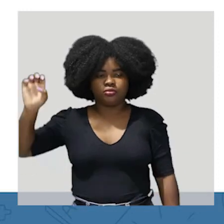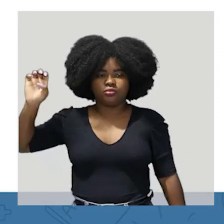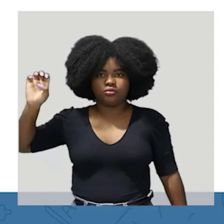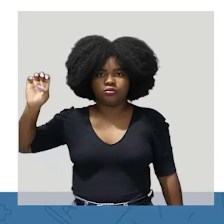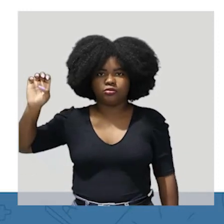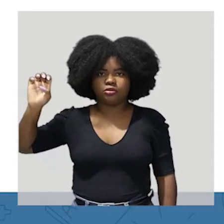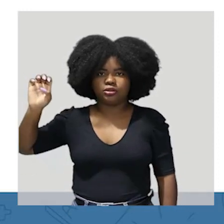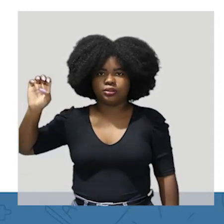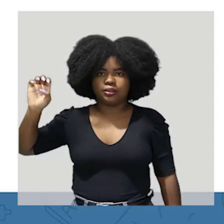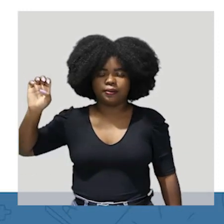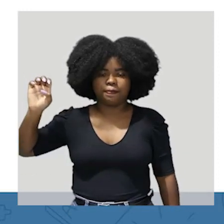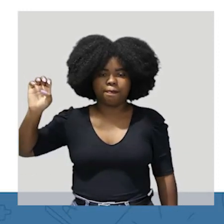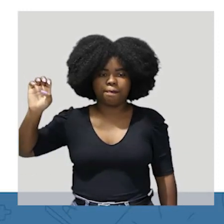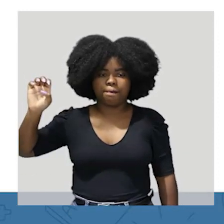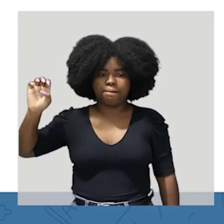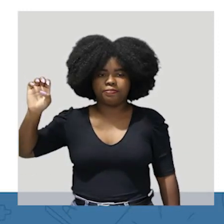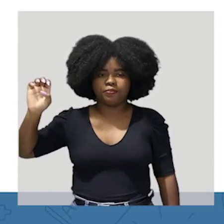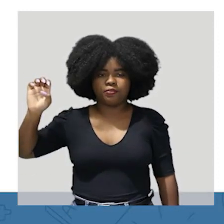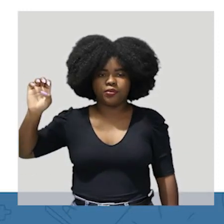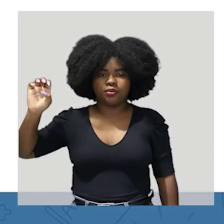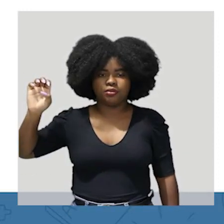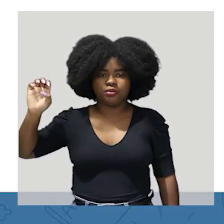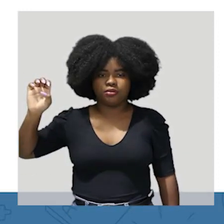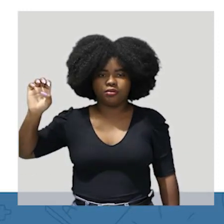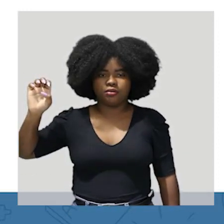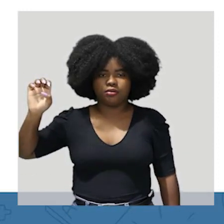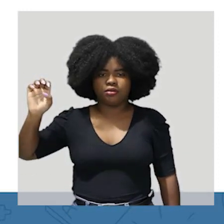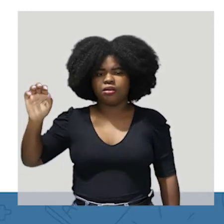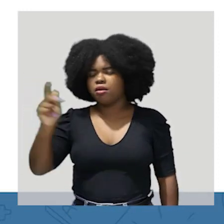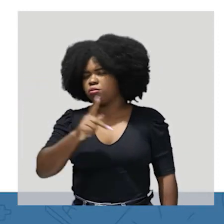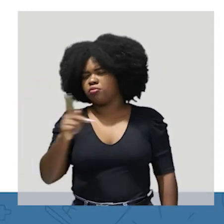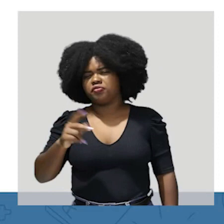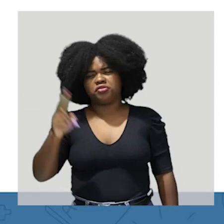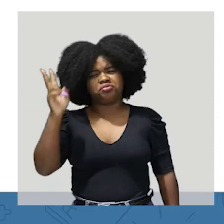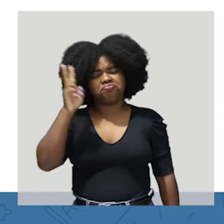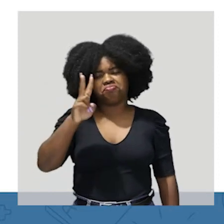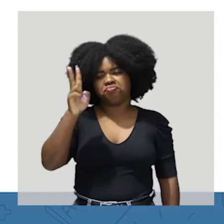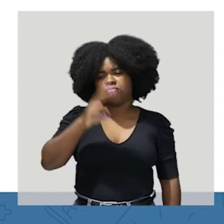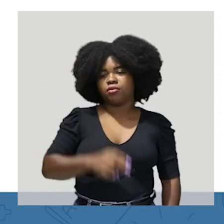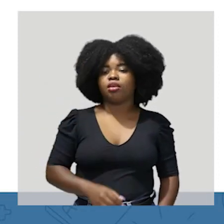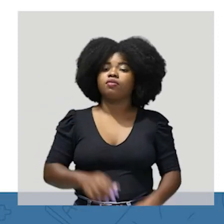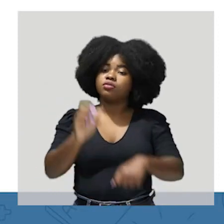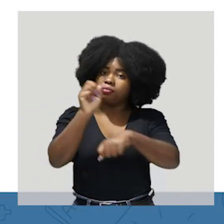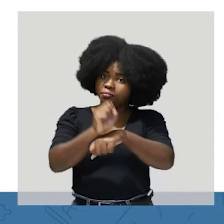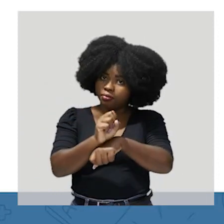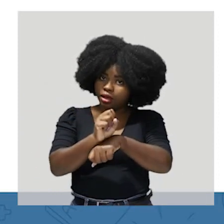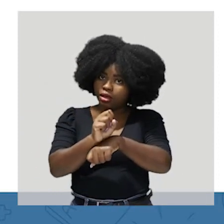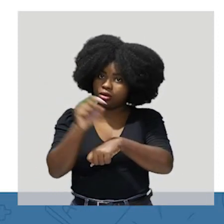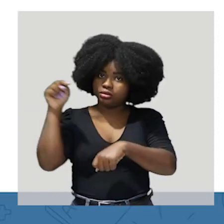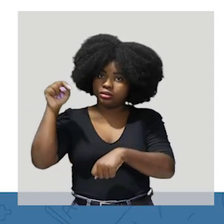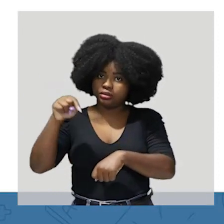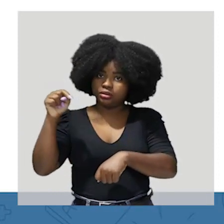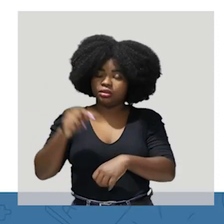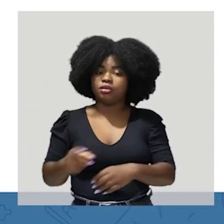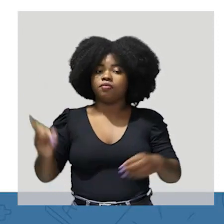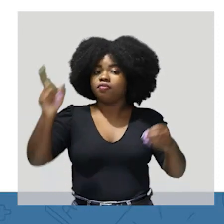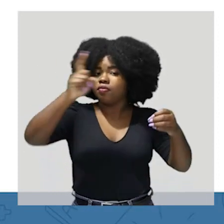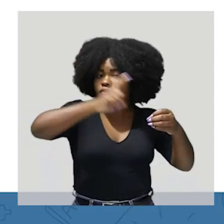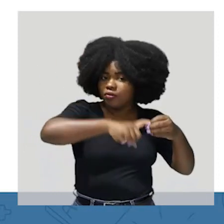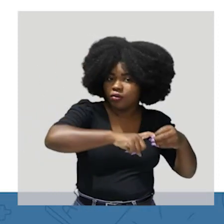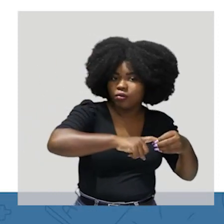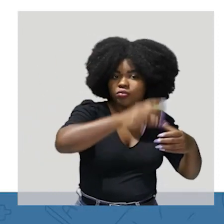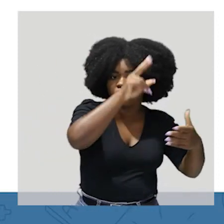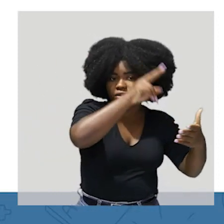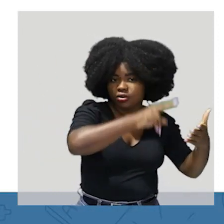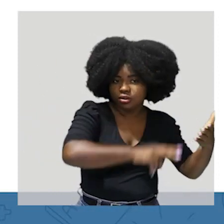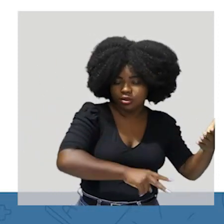é igualmente ao modelo da natureza aí a Cacau não lembro aí você dá um pause volta um pouquinho faz